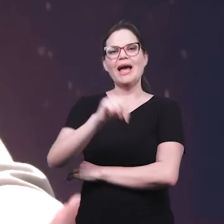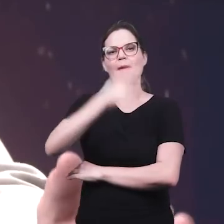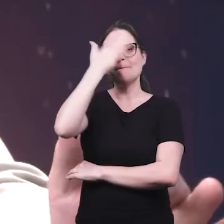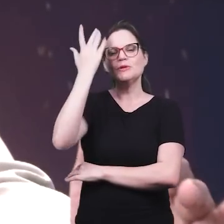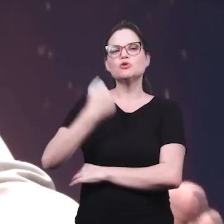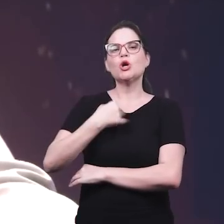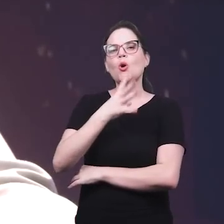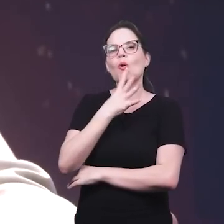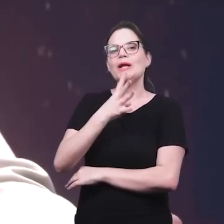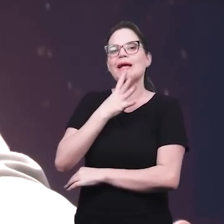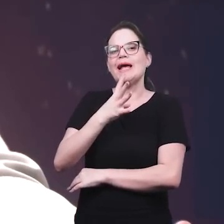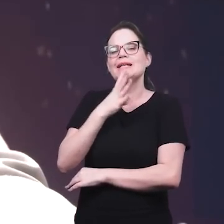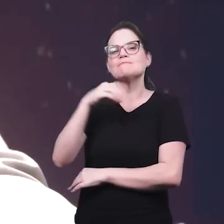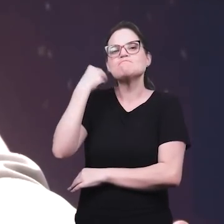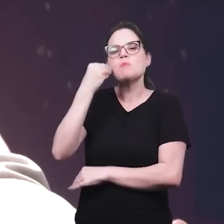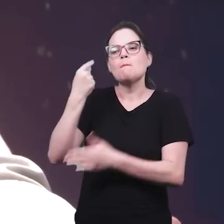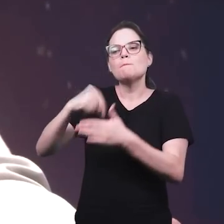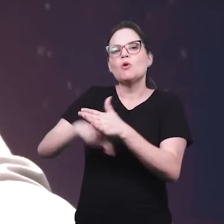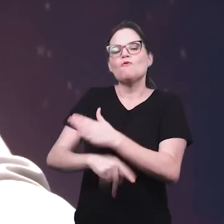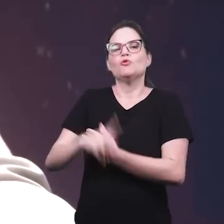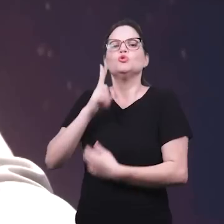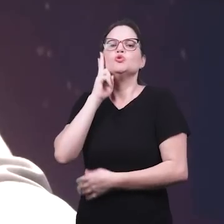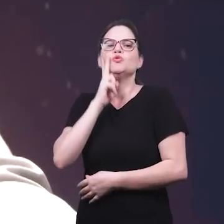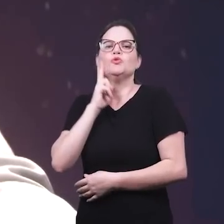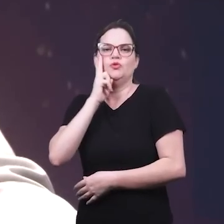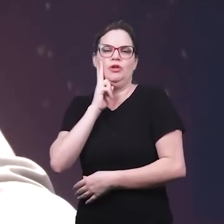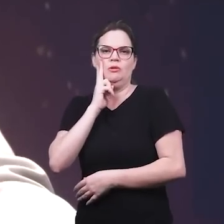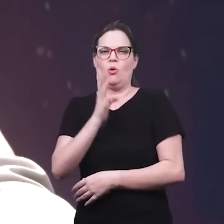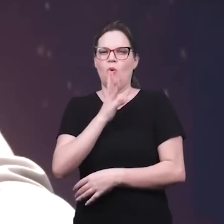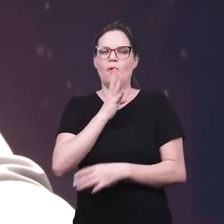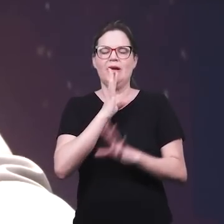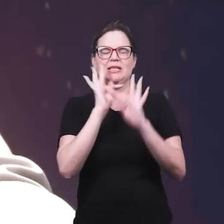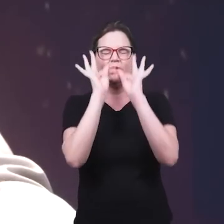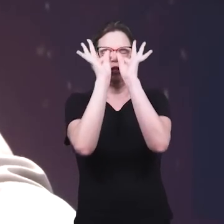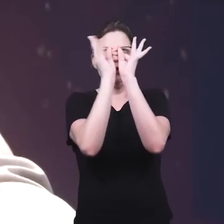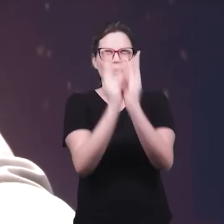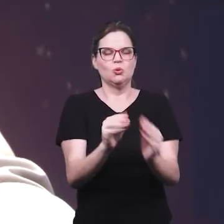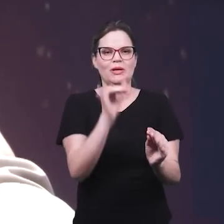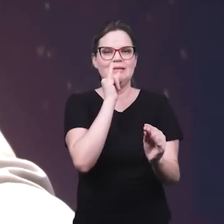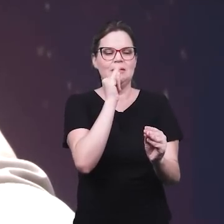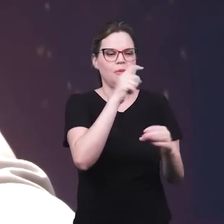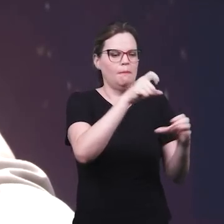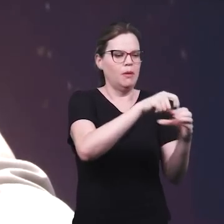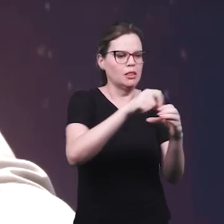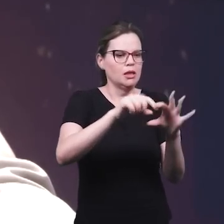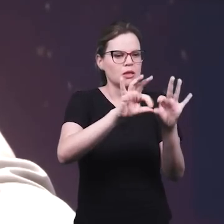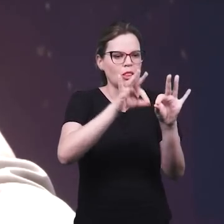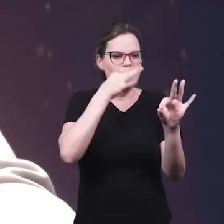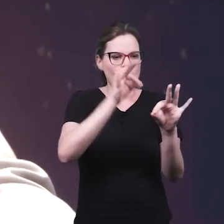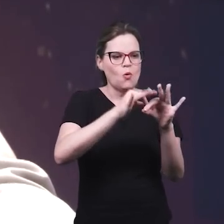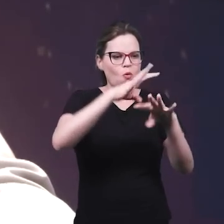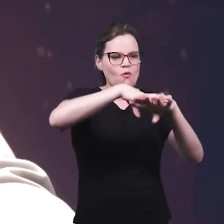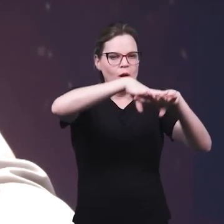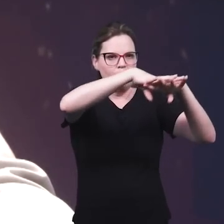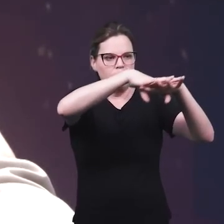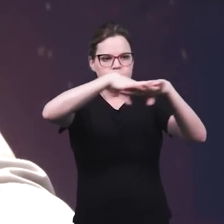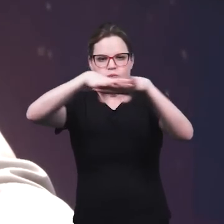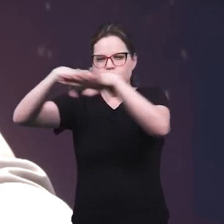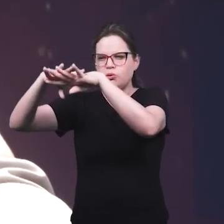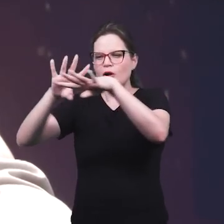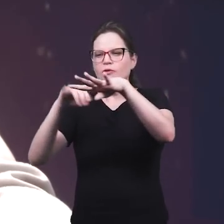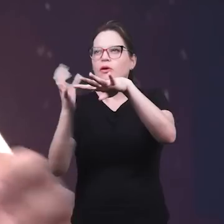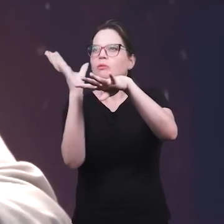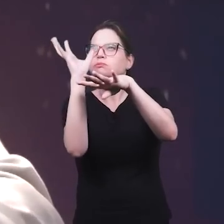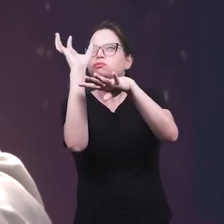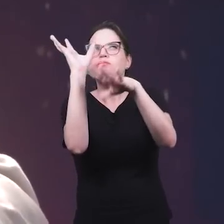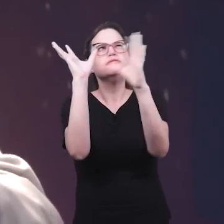do vinho, desde a plantação da uva até a maturação do vinho e também a